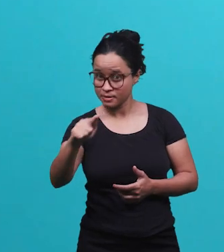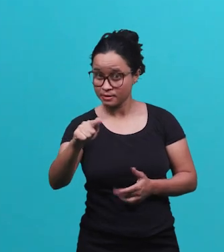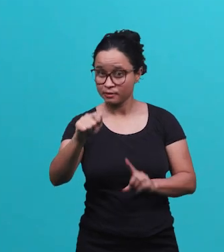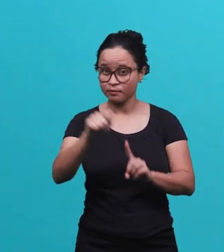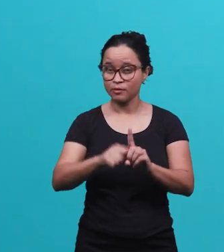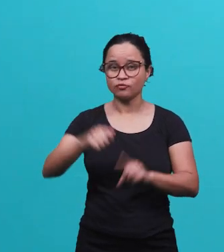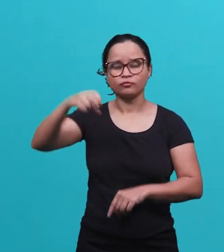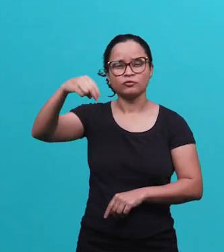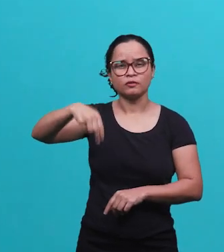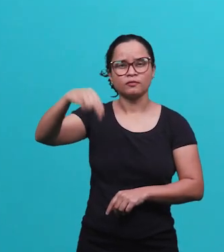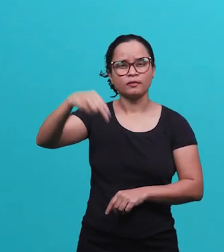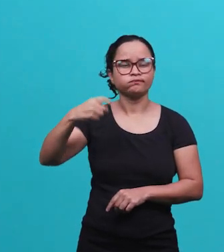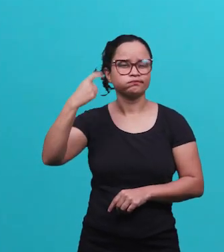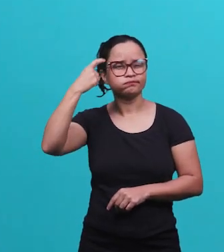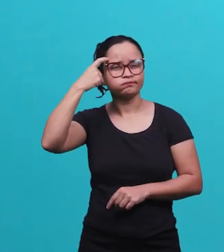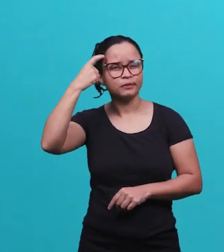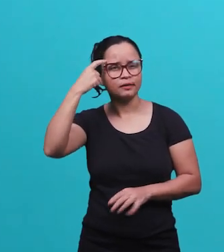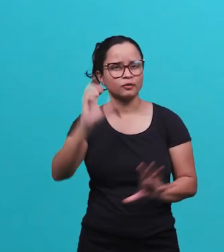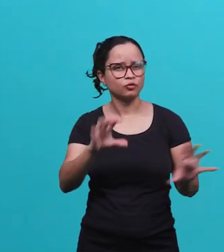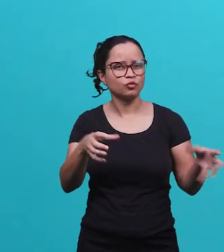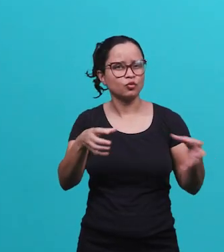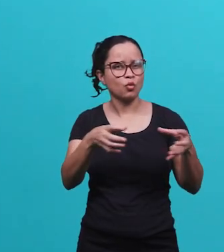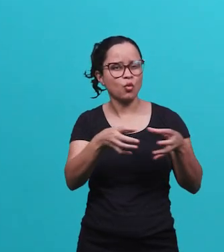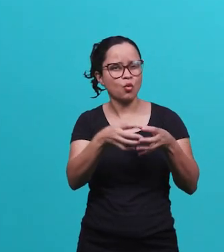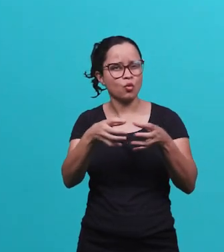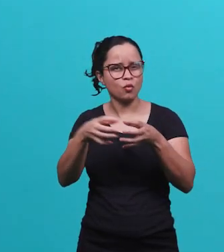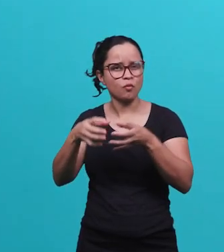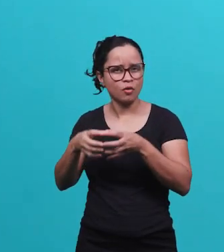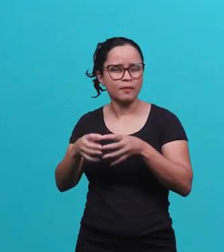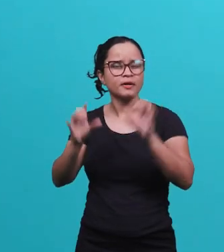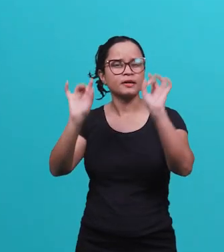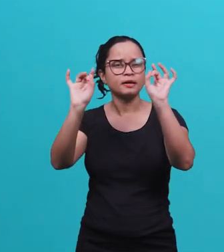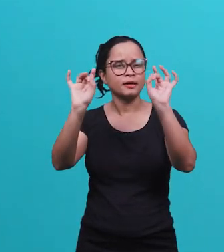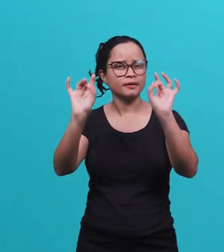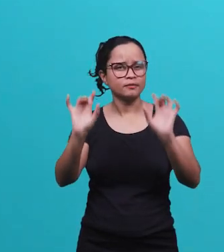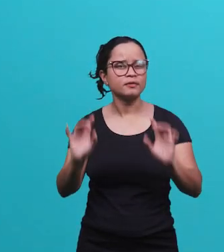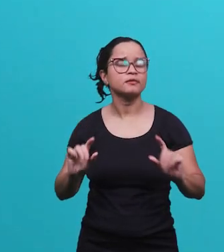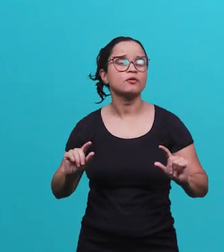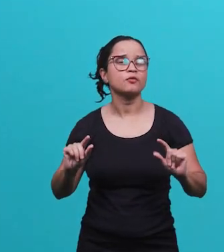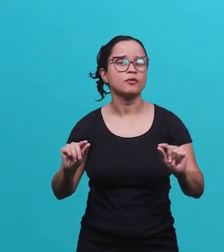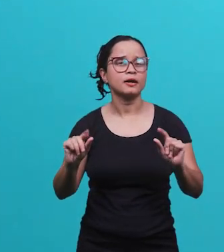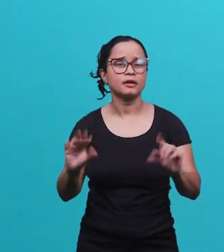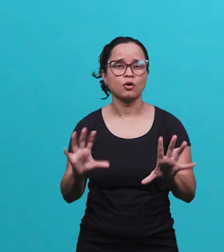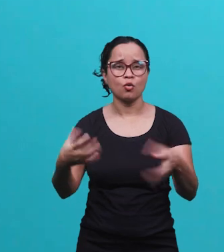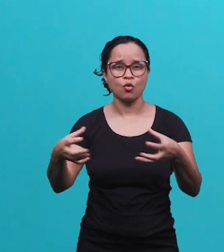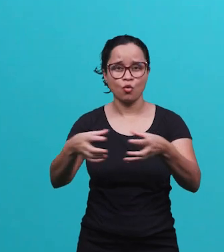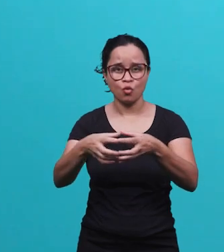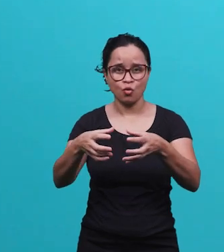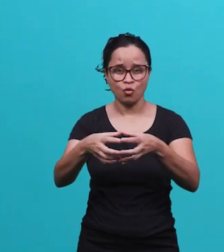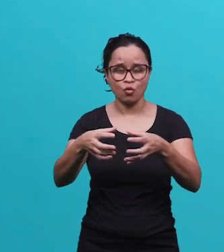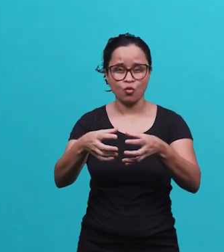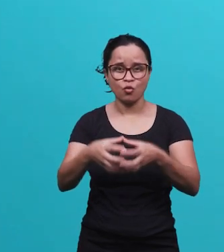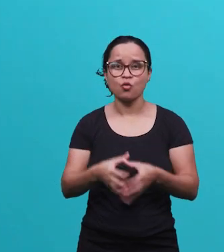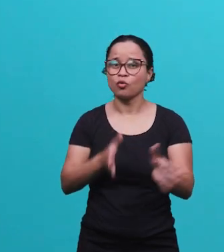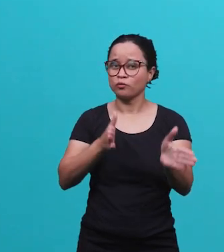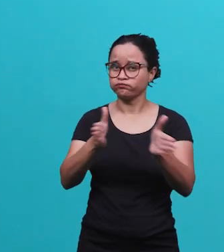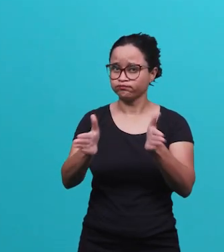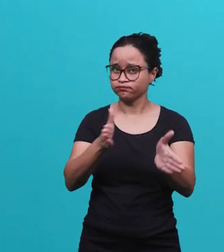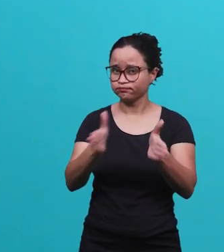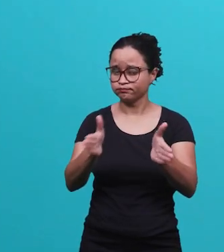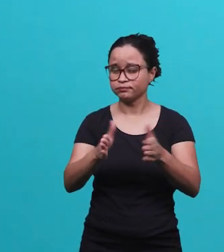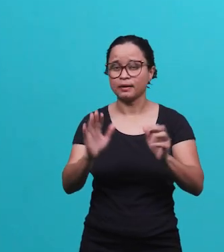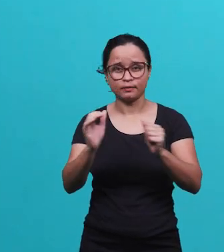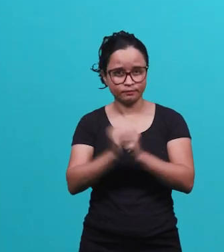de novembro, pensando nas classes, em especial no grupo da acessibilidade.